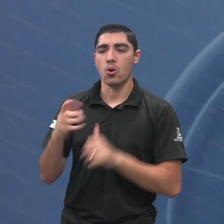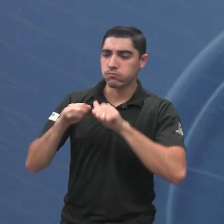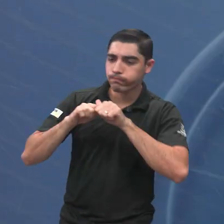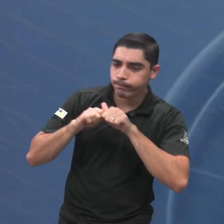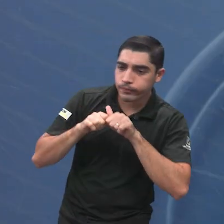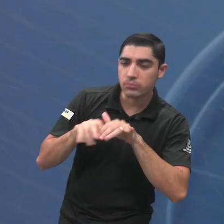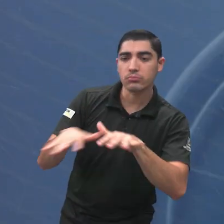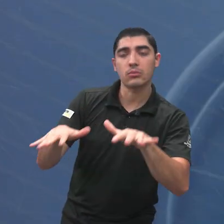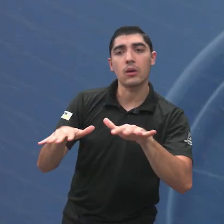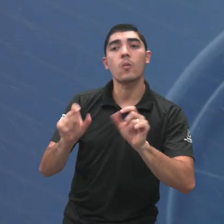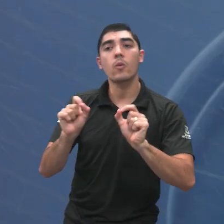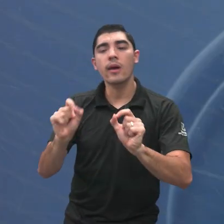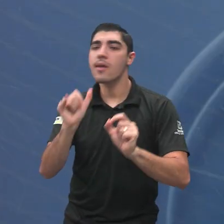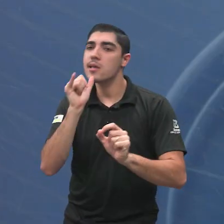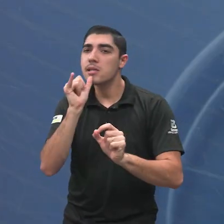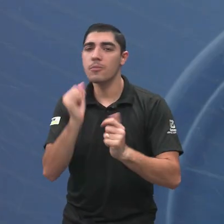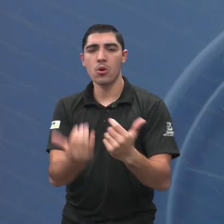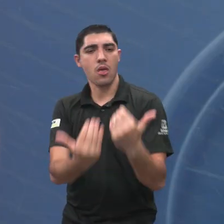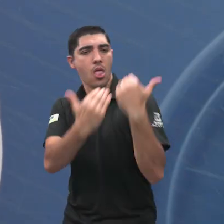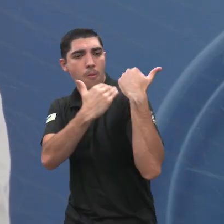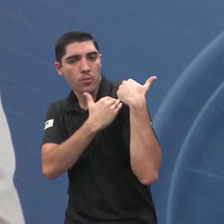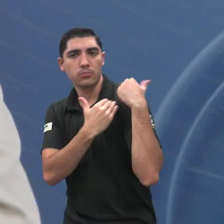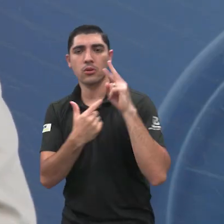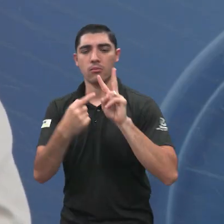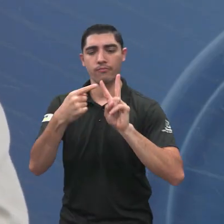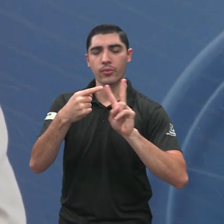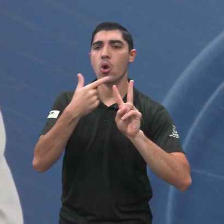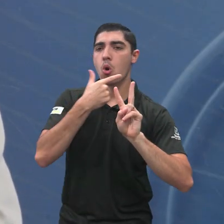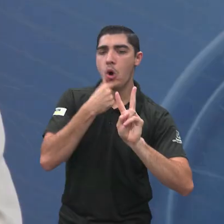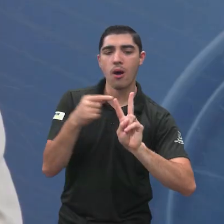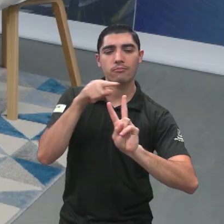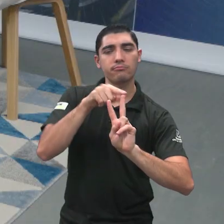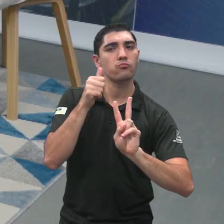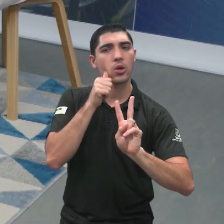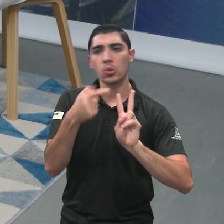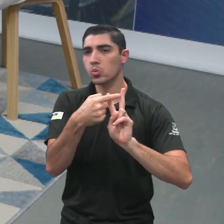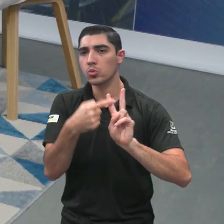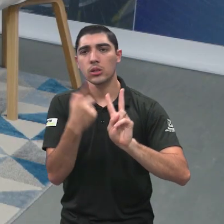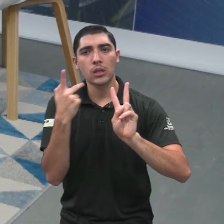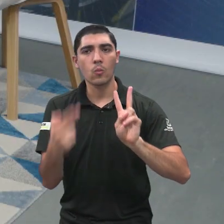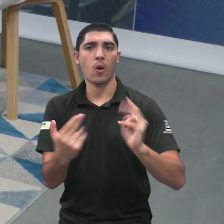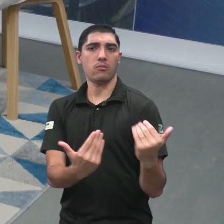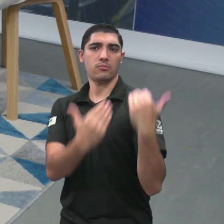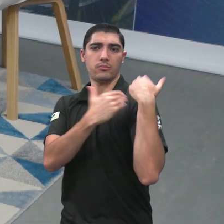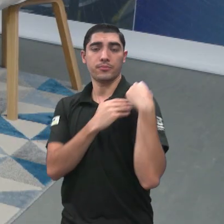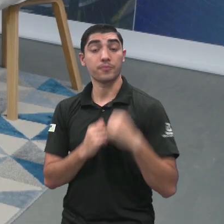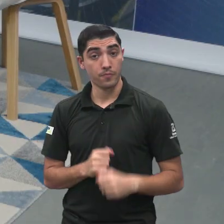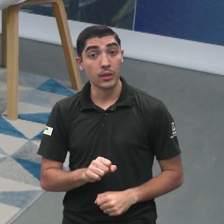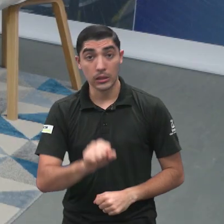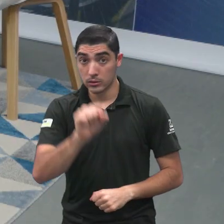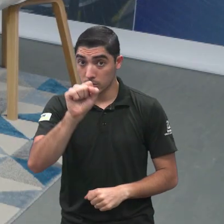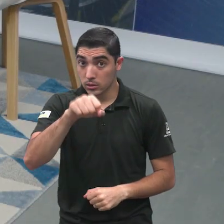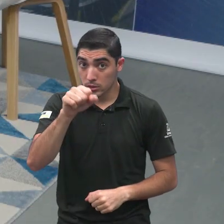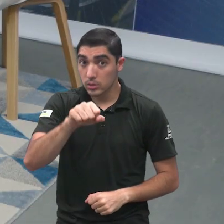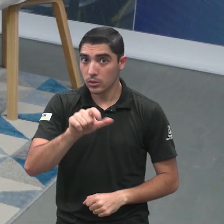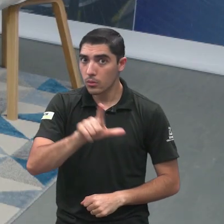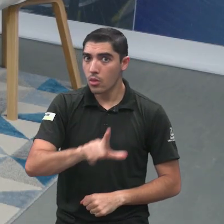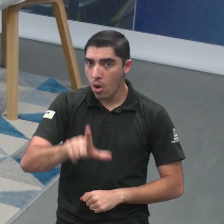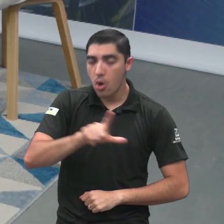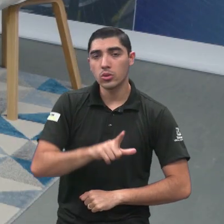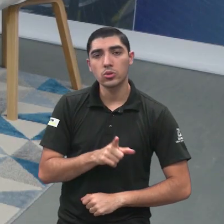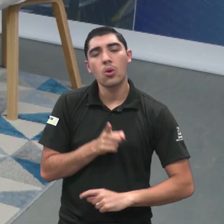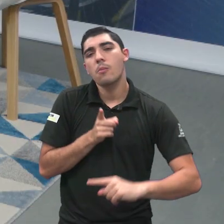as responsabilidades, compromissos entre homens e mulheres? Sim, com certeza, porque acaba nós